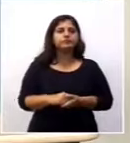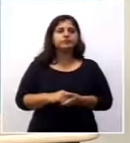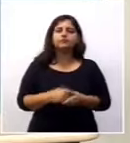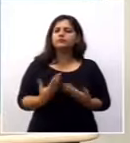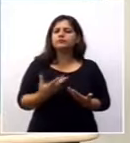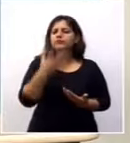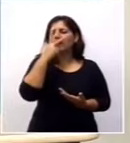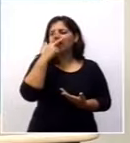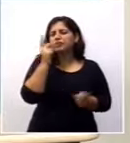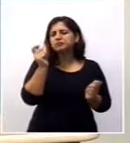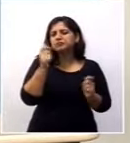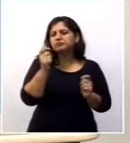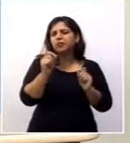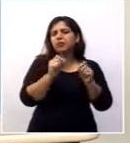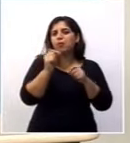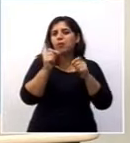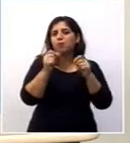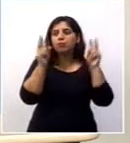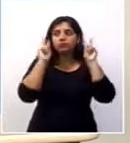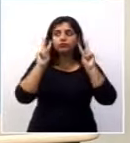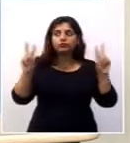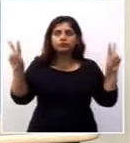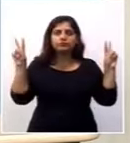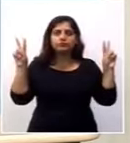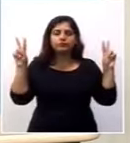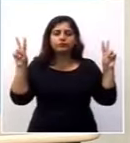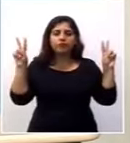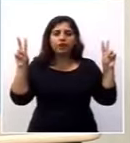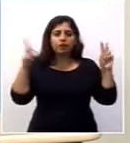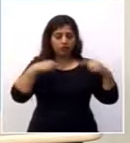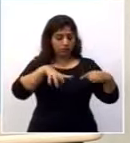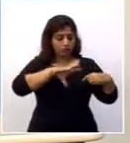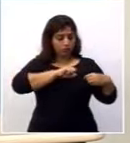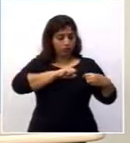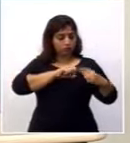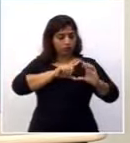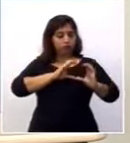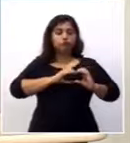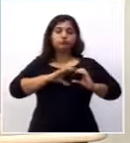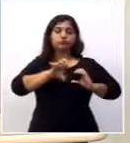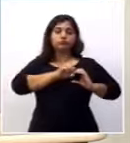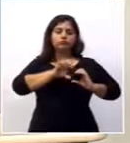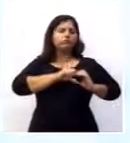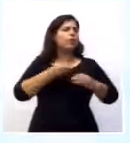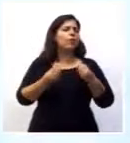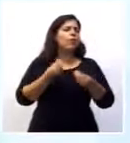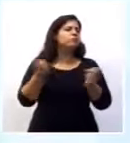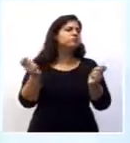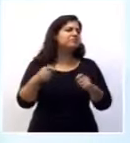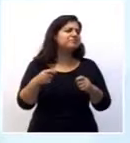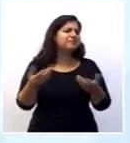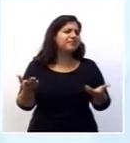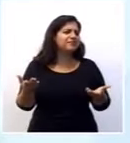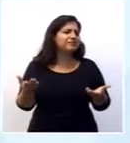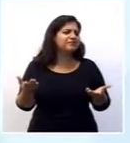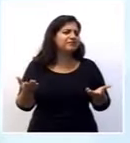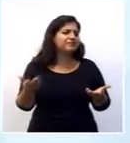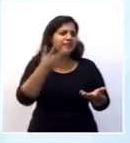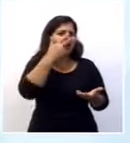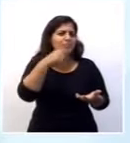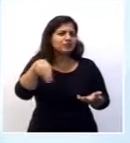Será que é possível ver com os ouvidos e escutar com o coração? Como isso seria possível?